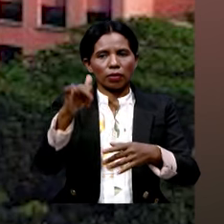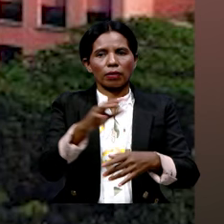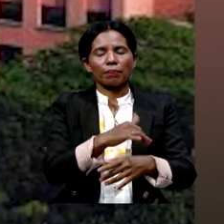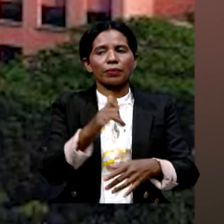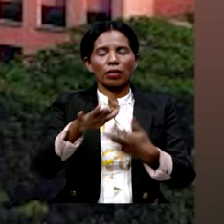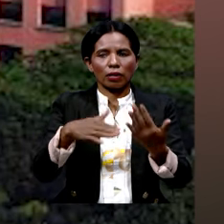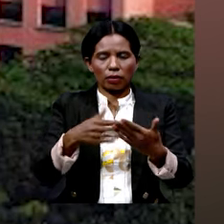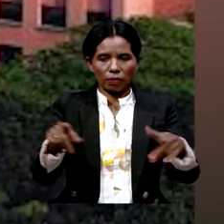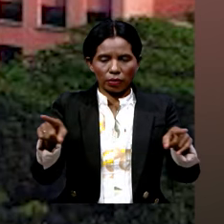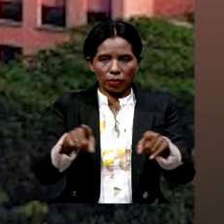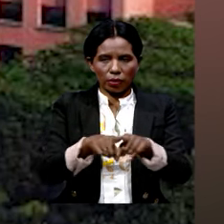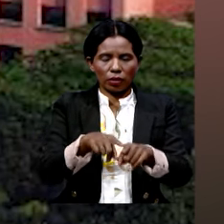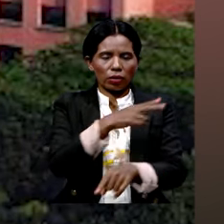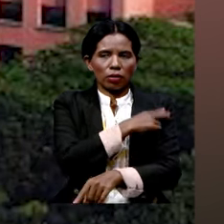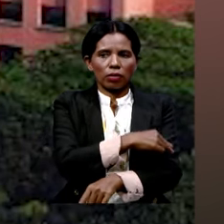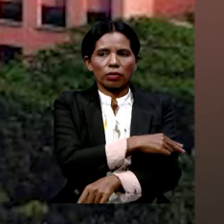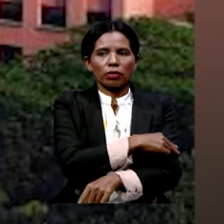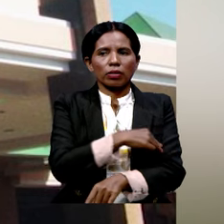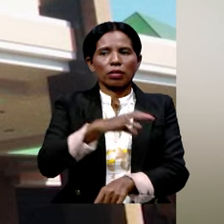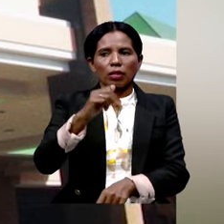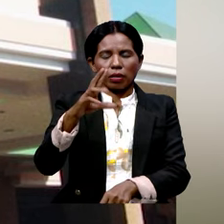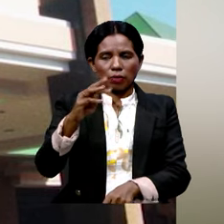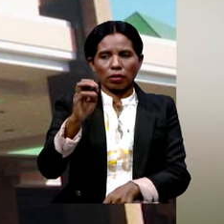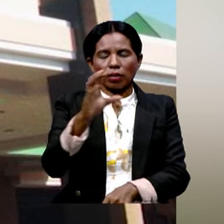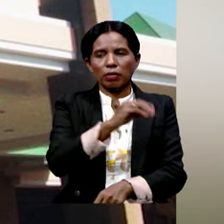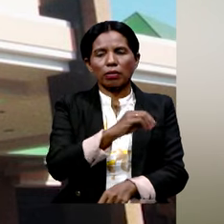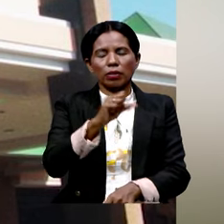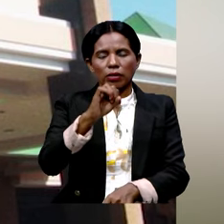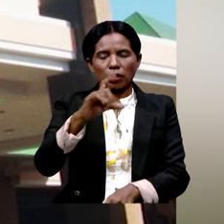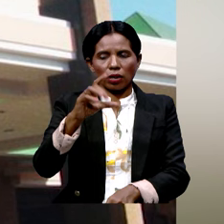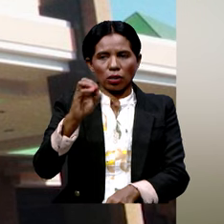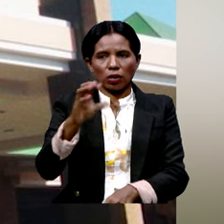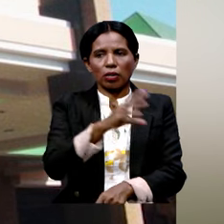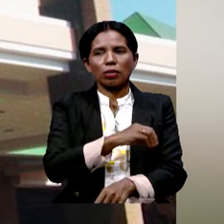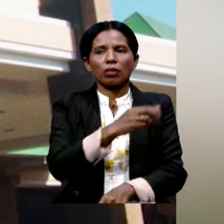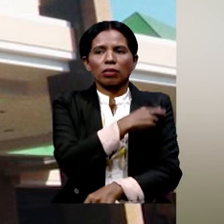sira makanesan Hospital Karawaci no Siloam no Mos